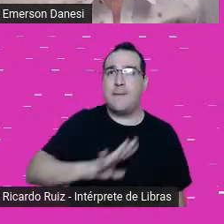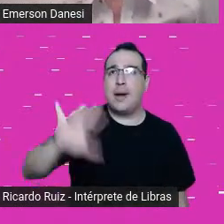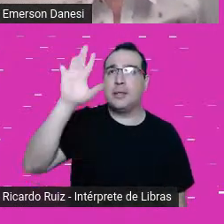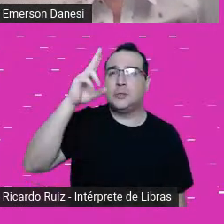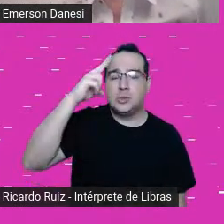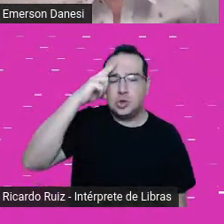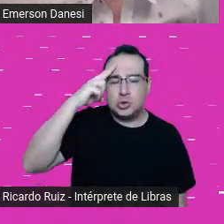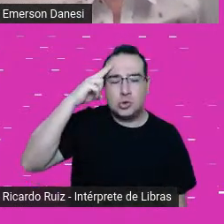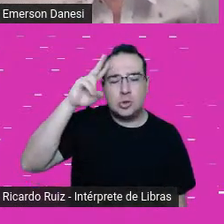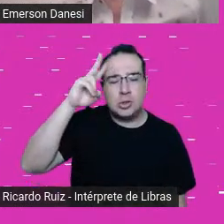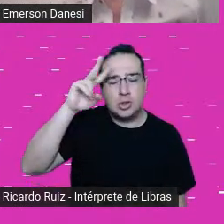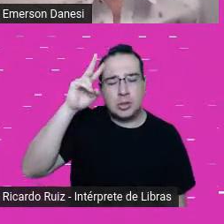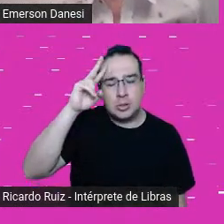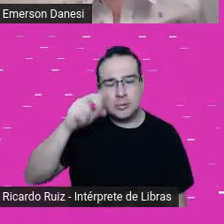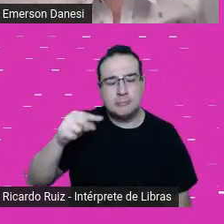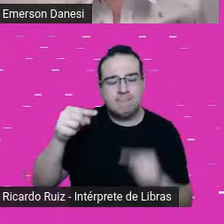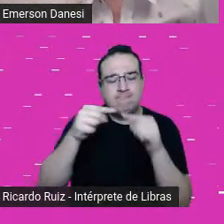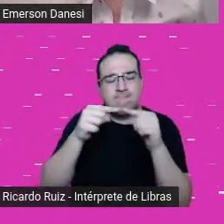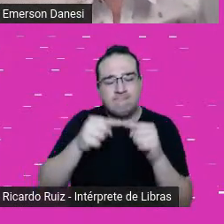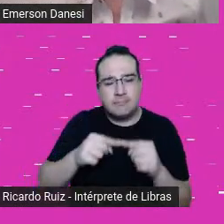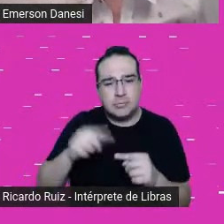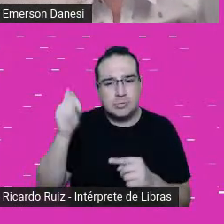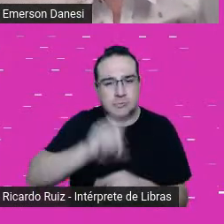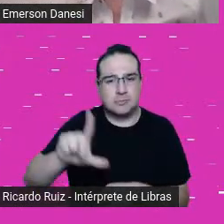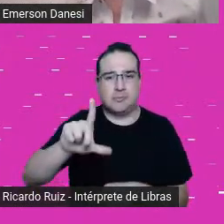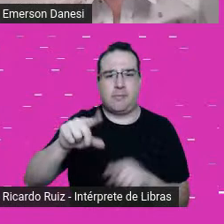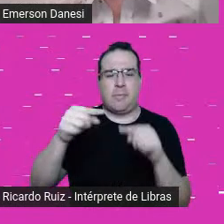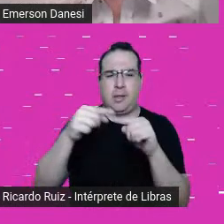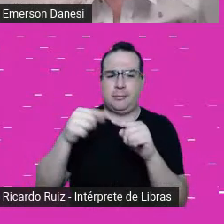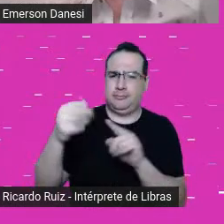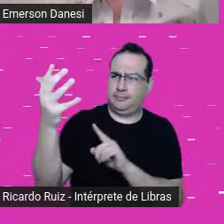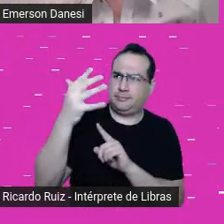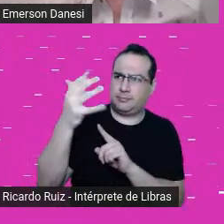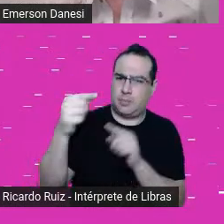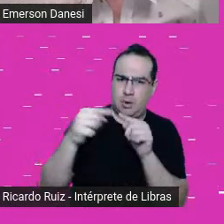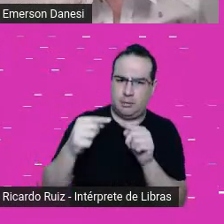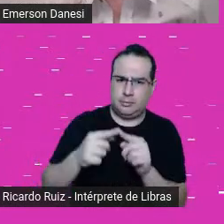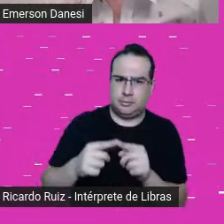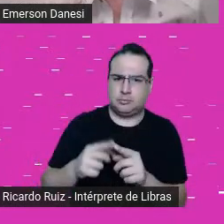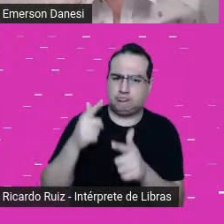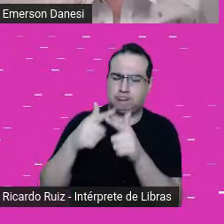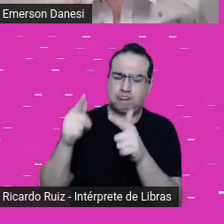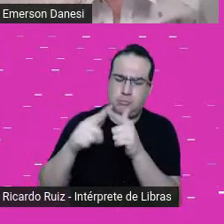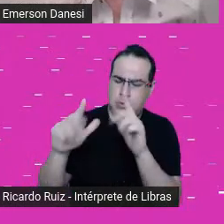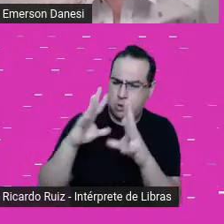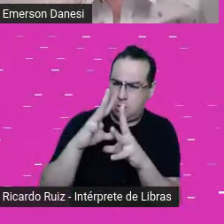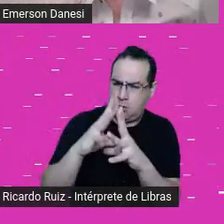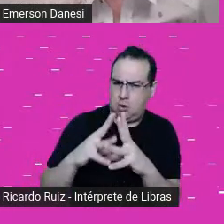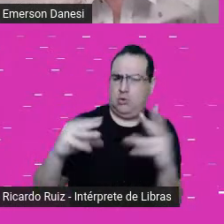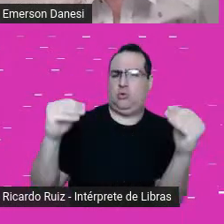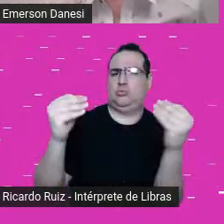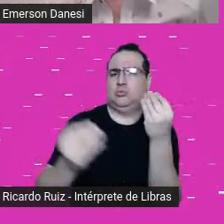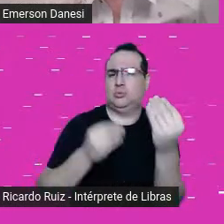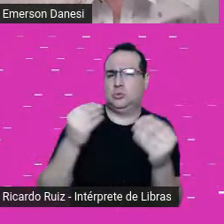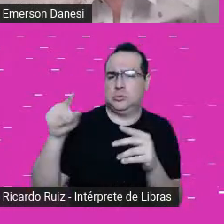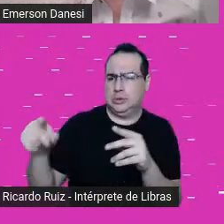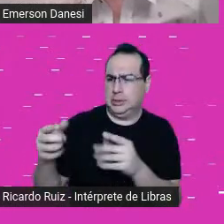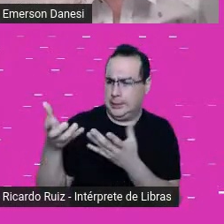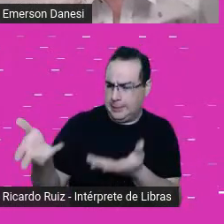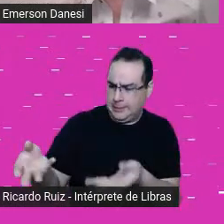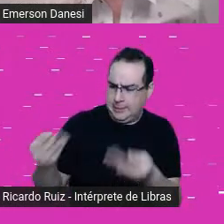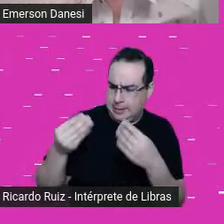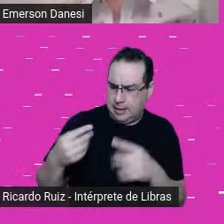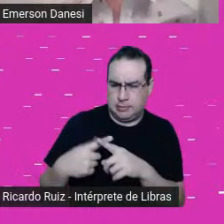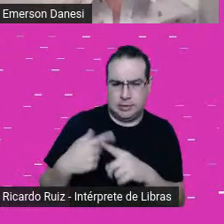sonho muito presente, que eu acho que foi uma maneira de eu resolver o que ele estava trazendo,